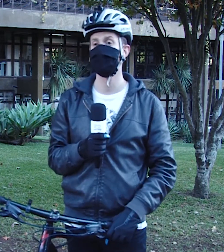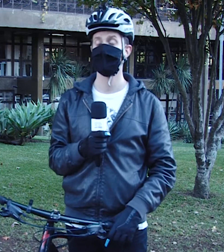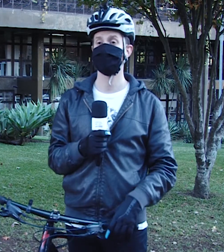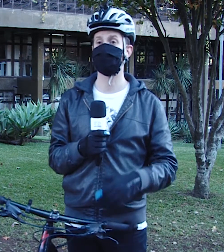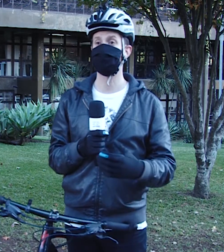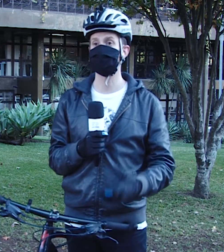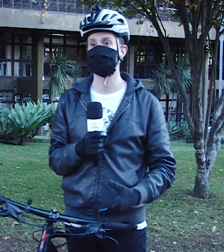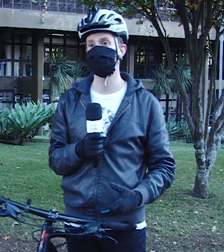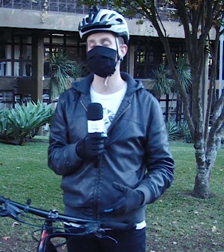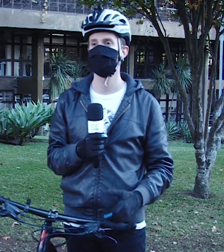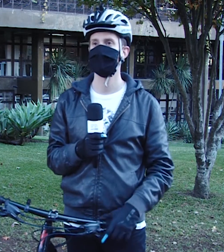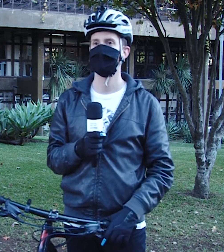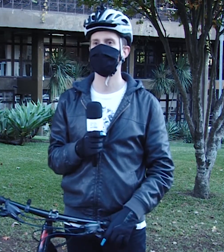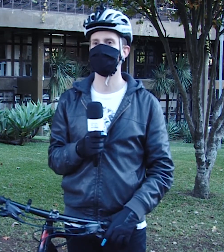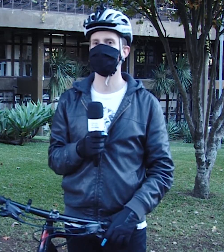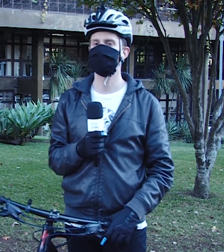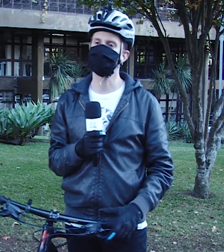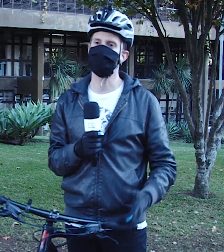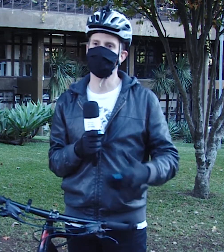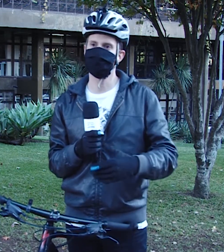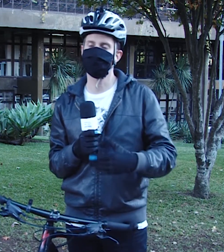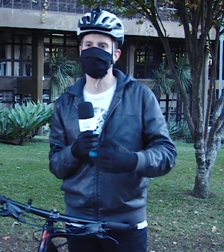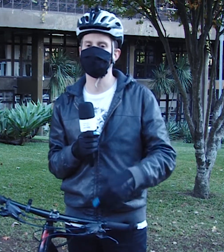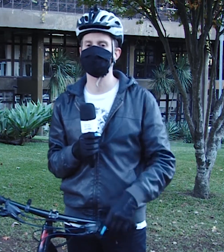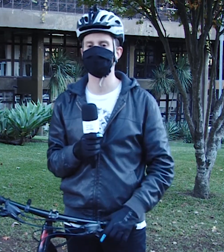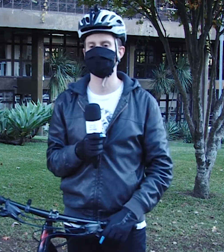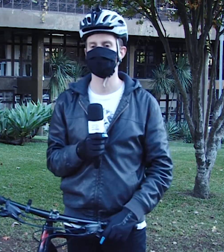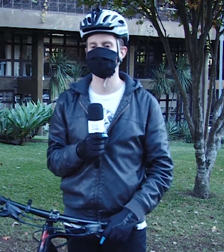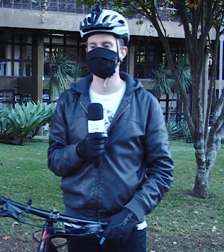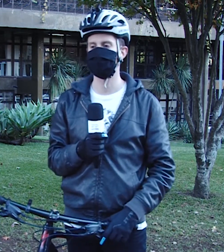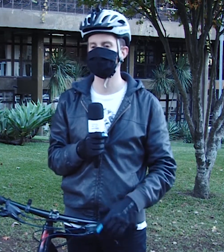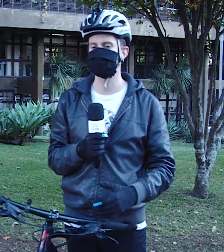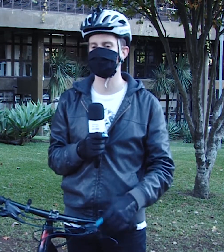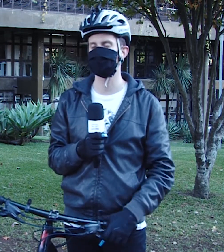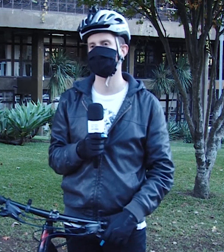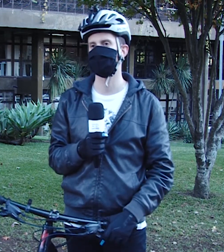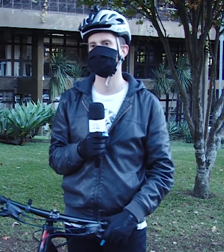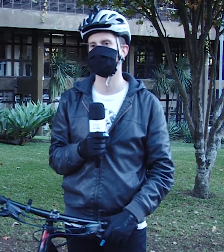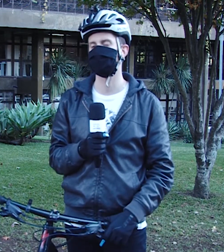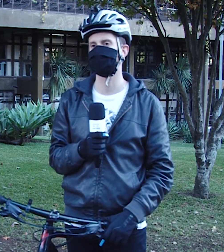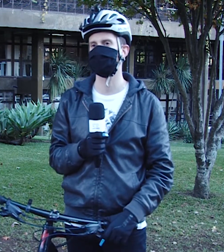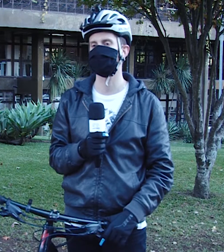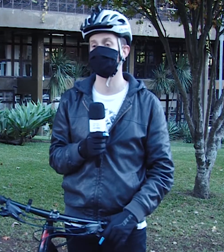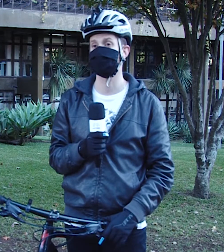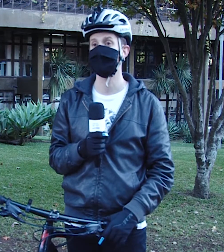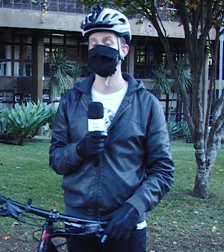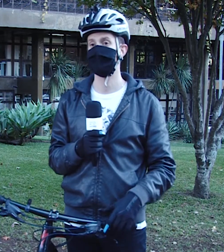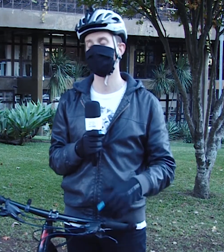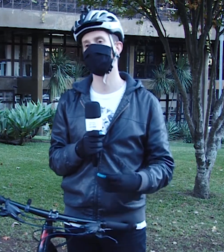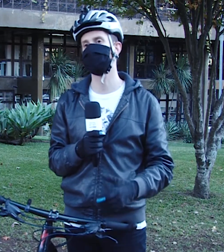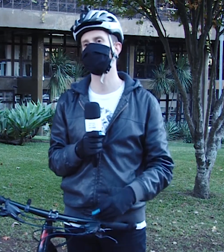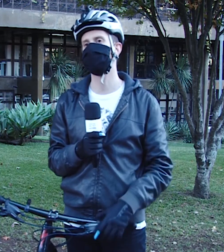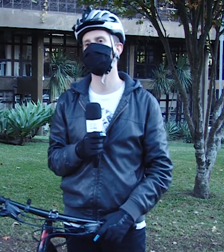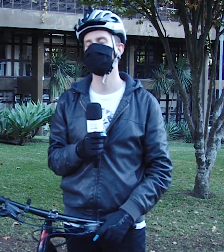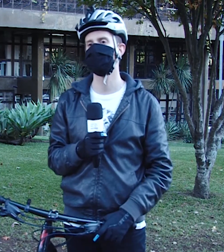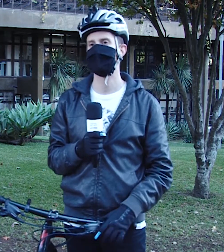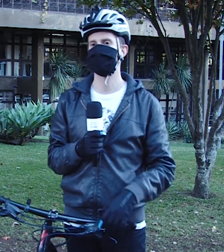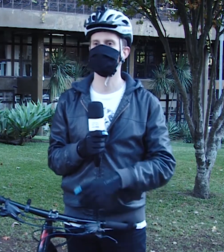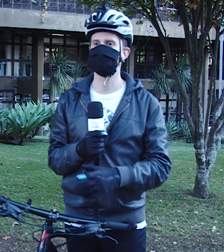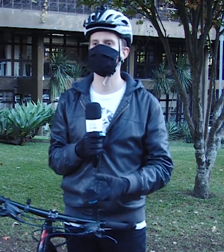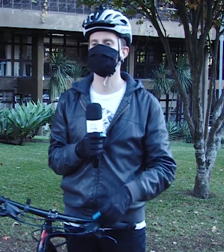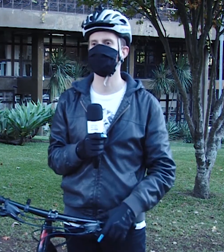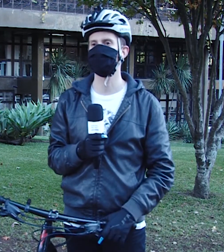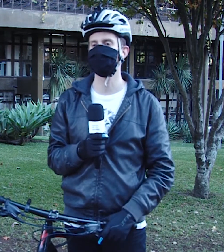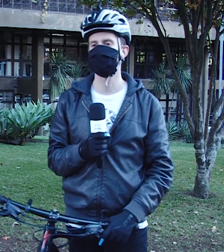entidade que represente e que traga e defenda os direitos e as necessidades dos ciclistas aqui em Caxias. E daí surgiu a Única